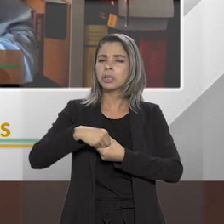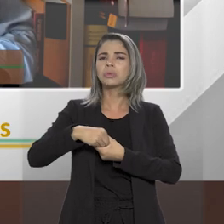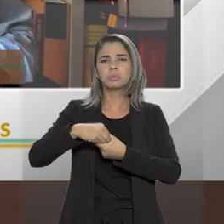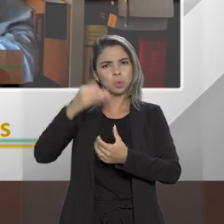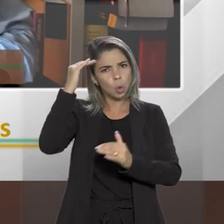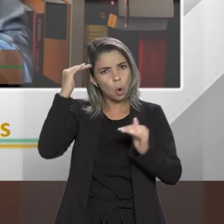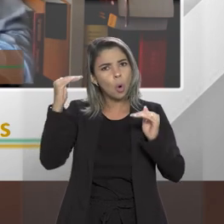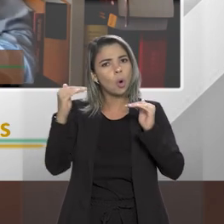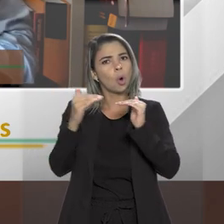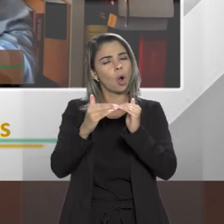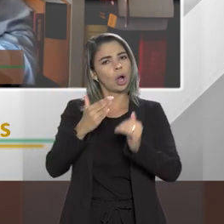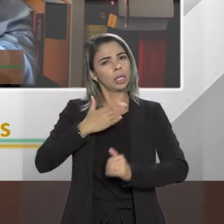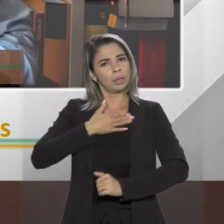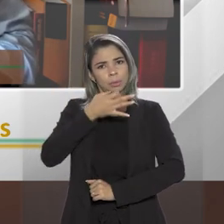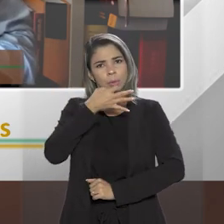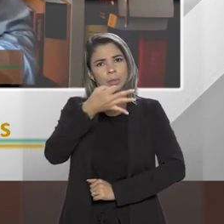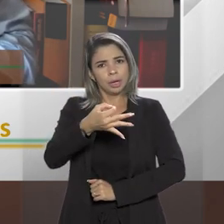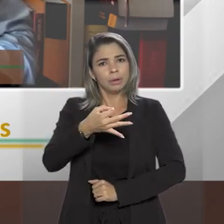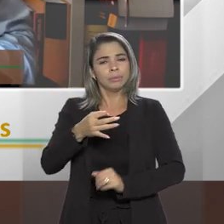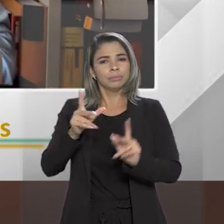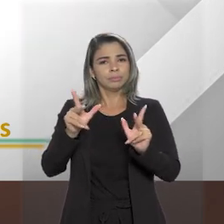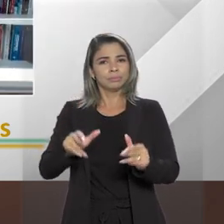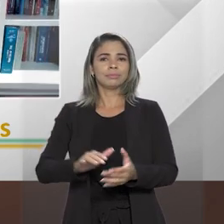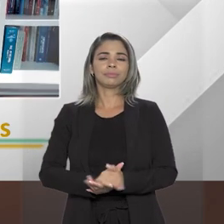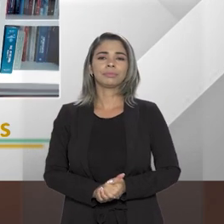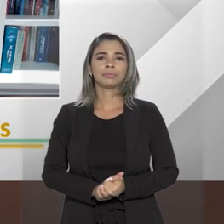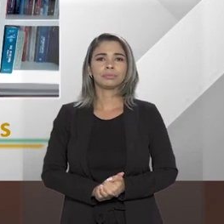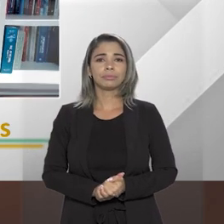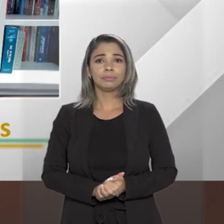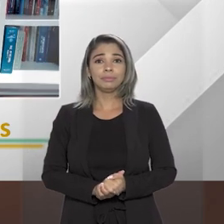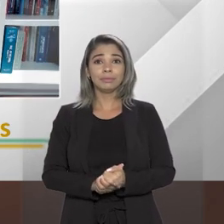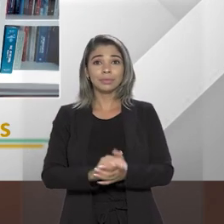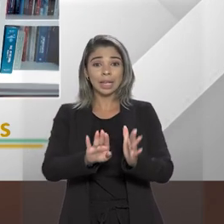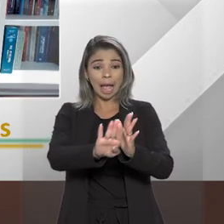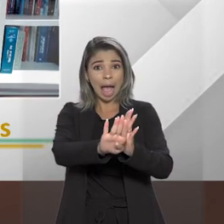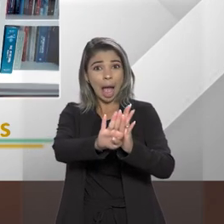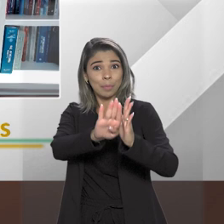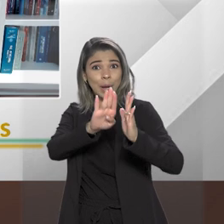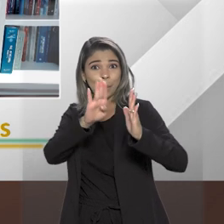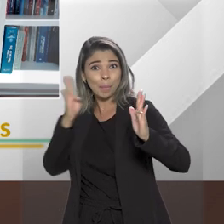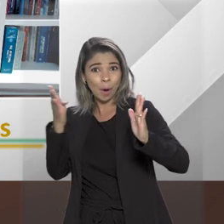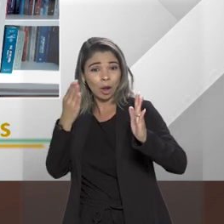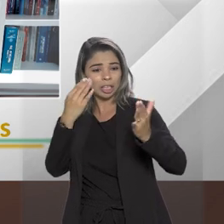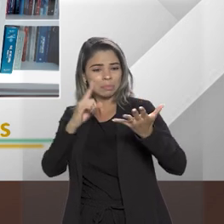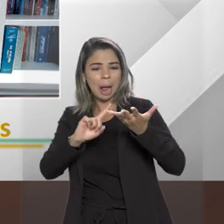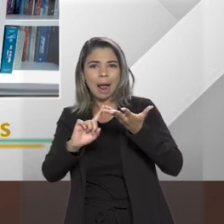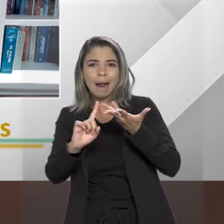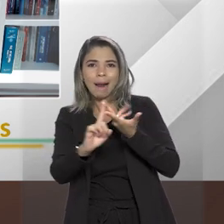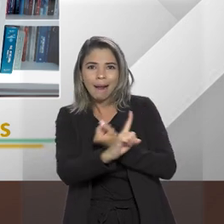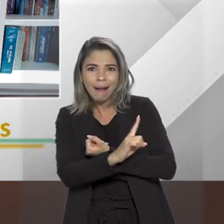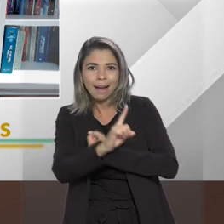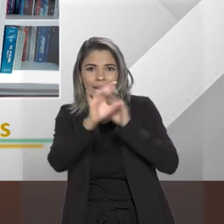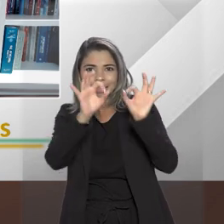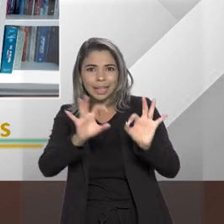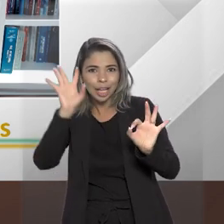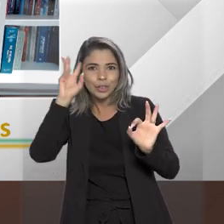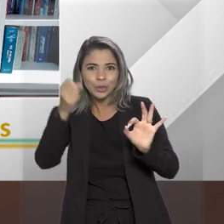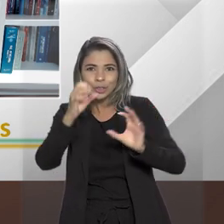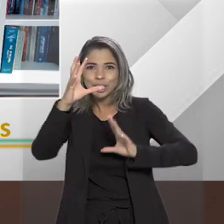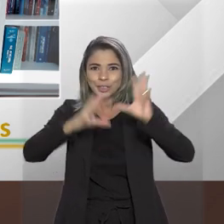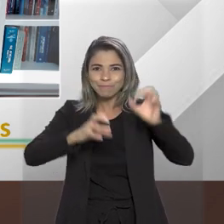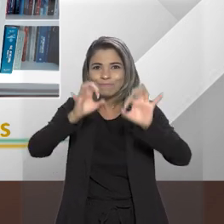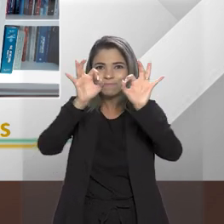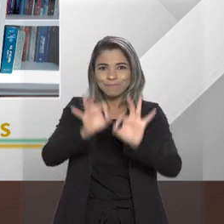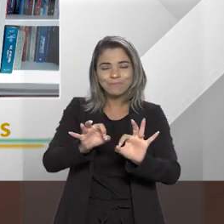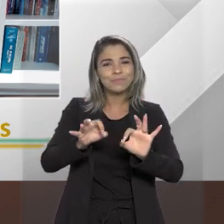minha hipótese. Abre as portas para vários métodos adequados para a solução de conflitos, né? E